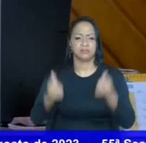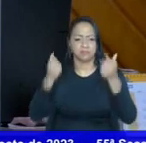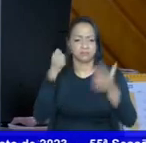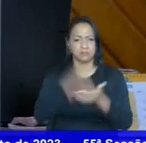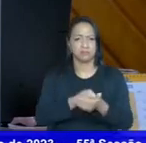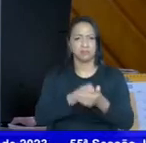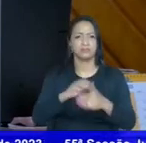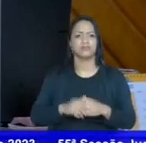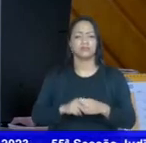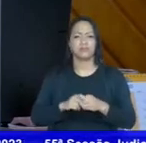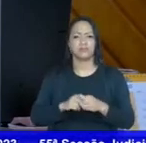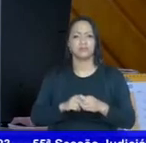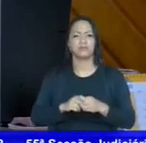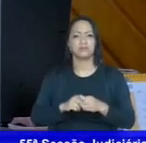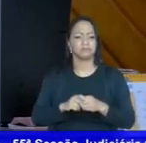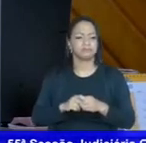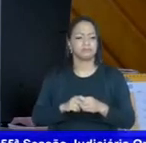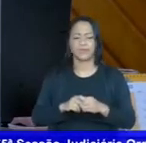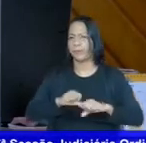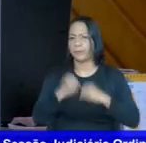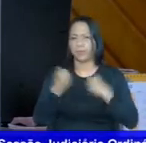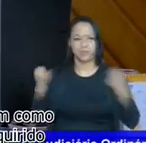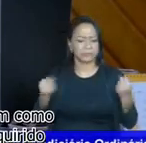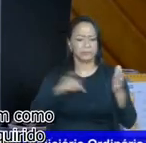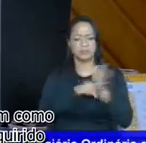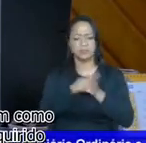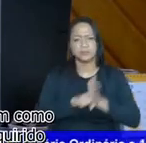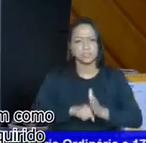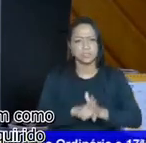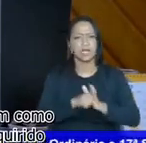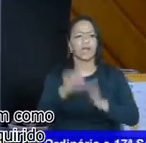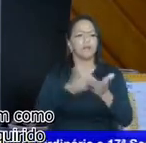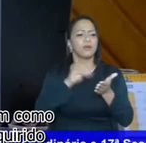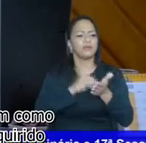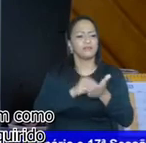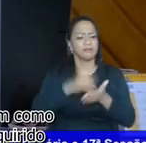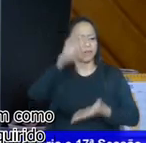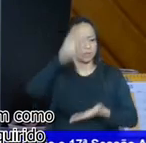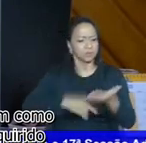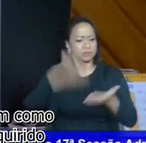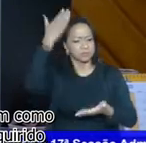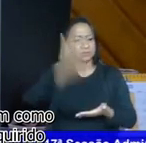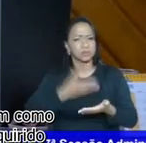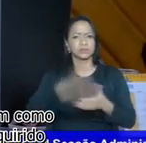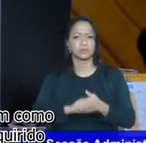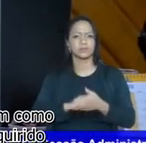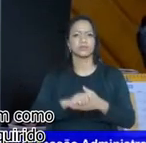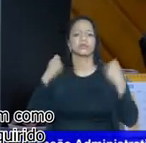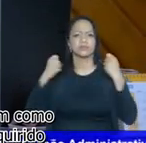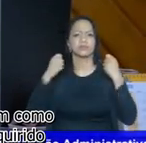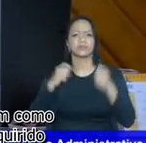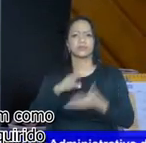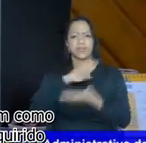gasto. Assim, impossibilita a fiscalização, porque é ausente documento fiscal com o CNPJ da campanha, bem como o